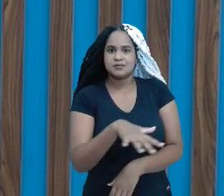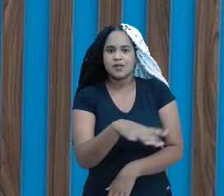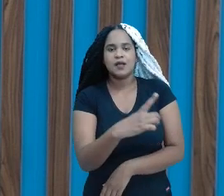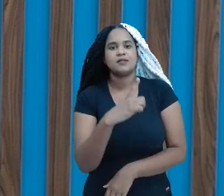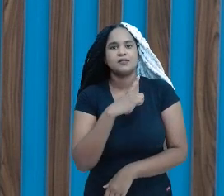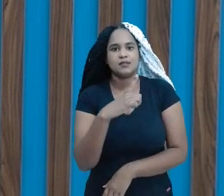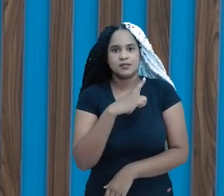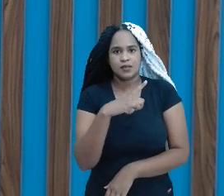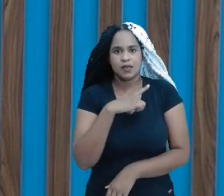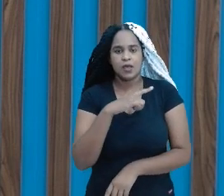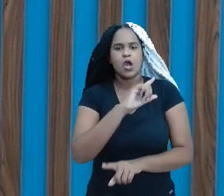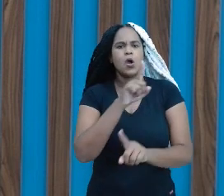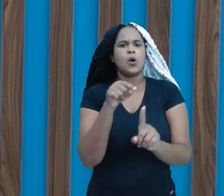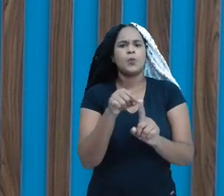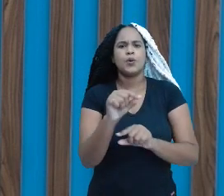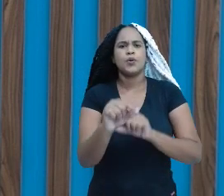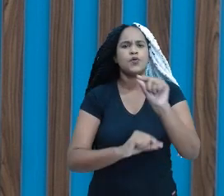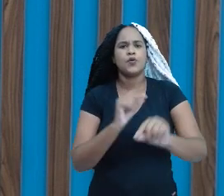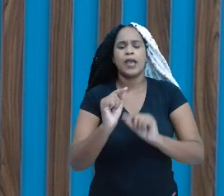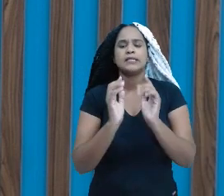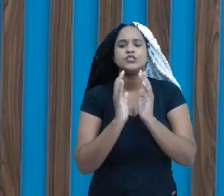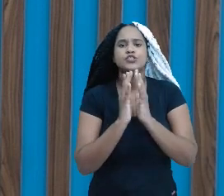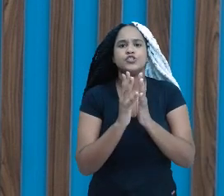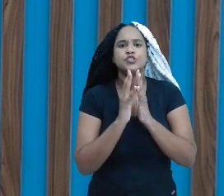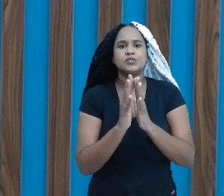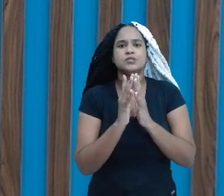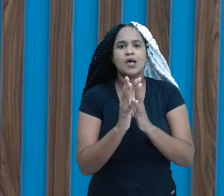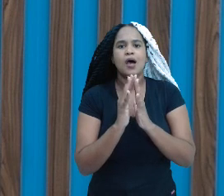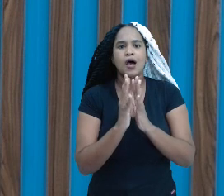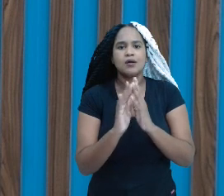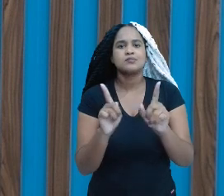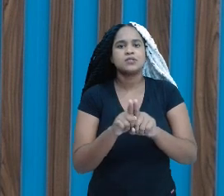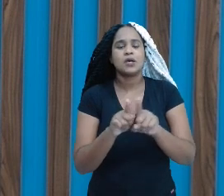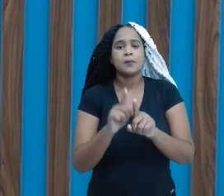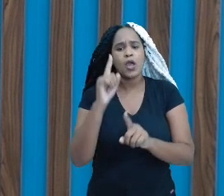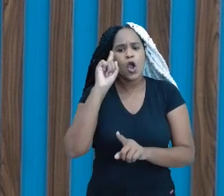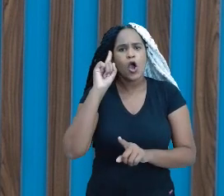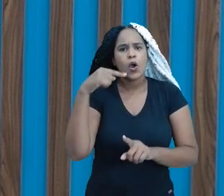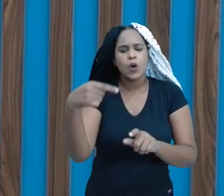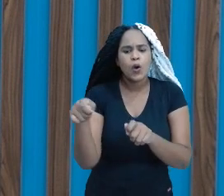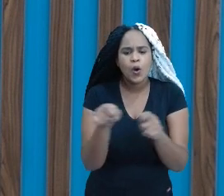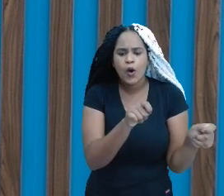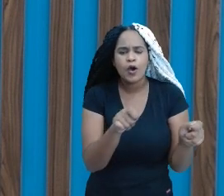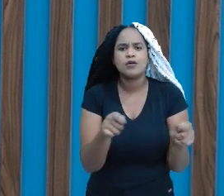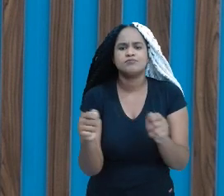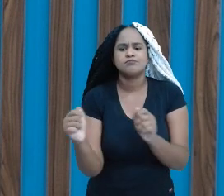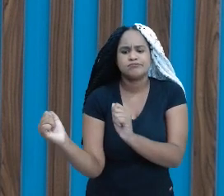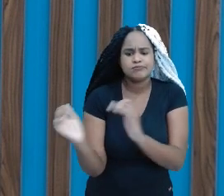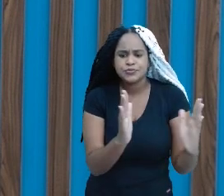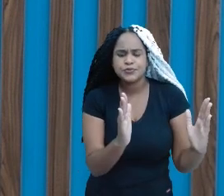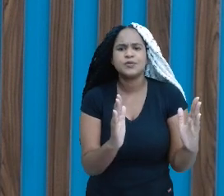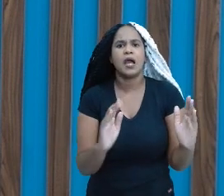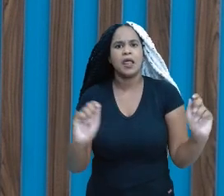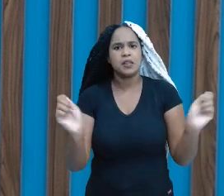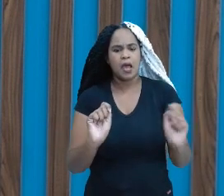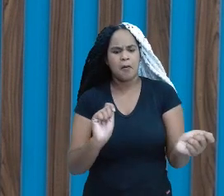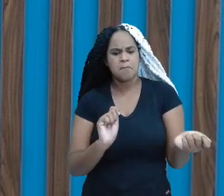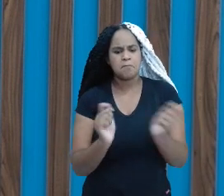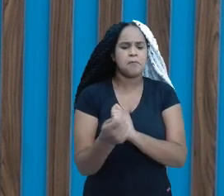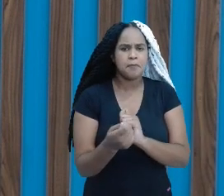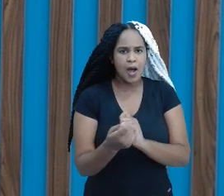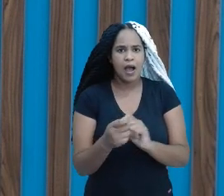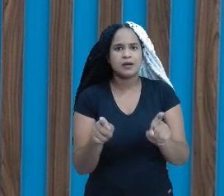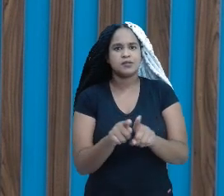pensar em dinâmicas, para que a gente possa pensar numa rotina que seja significativa, transformadora e que